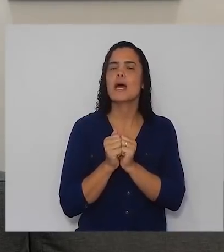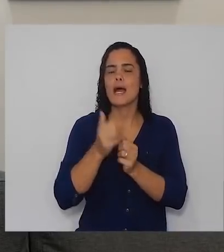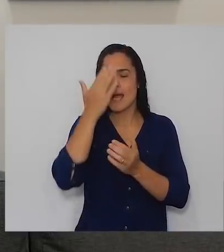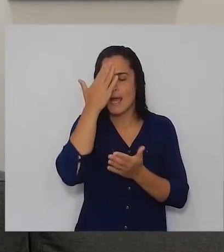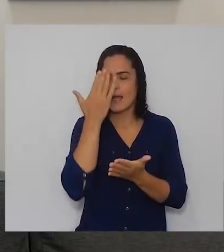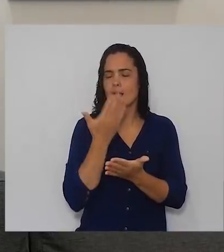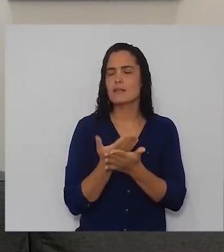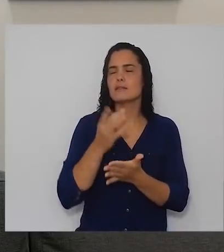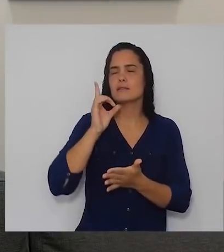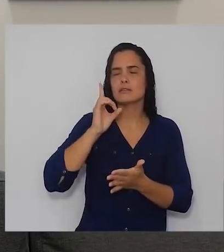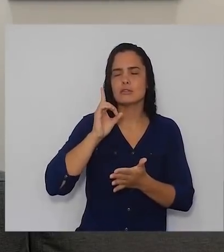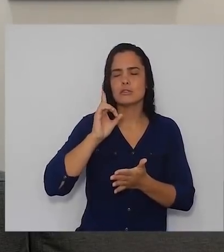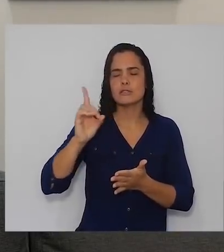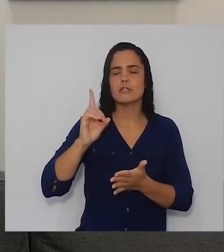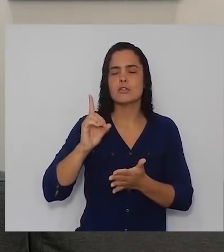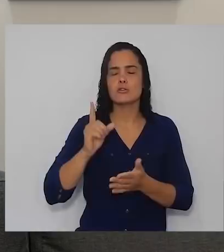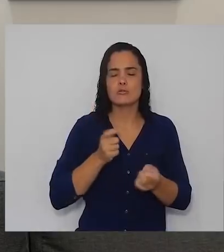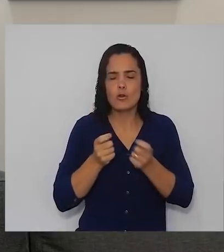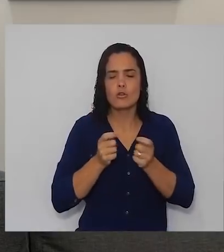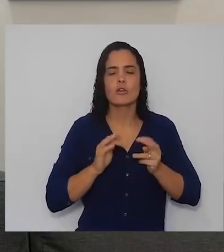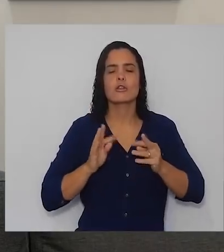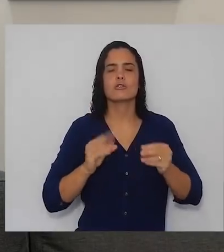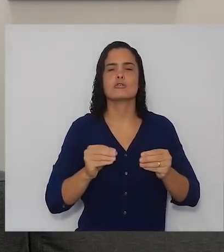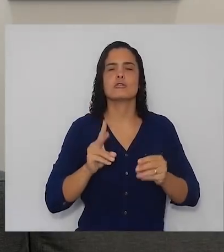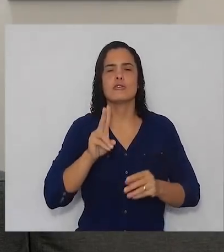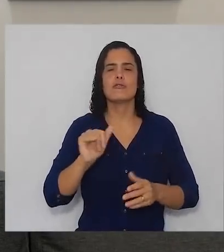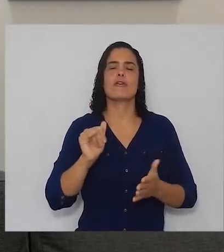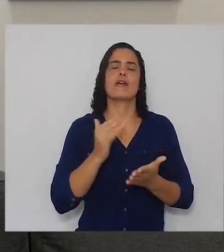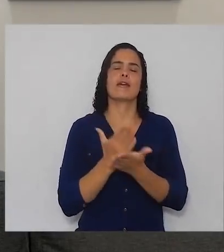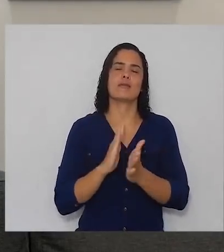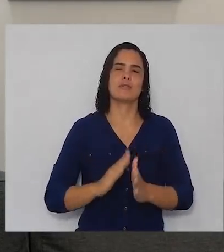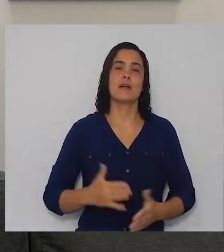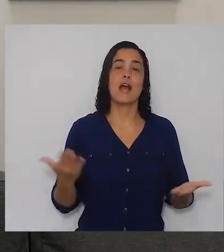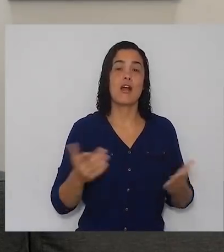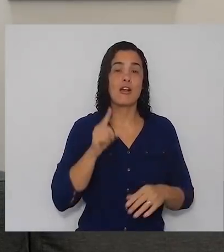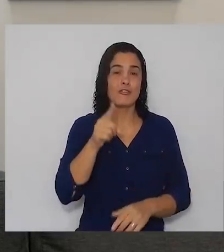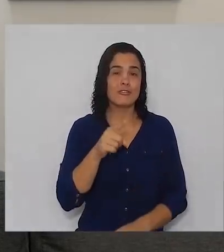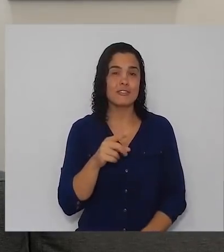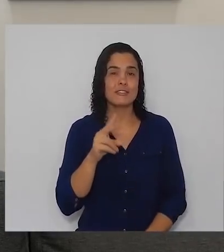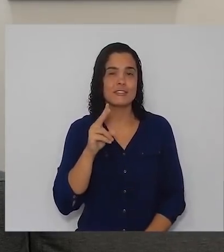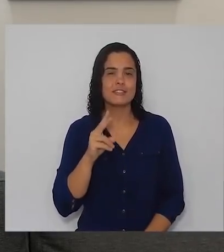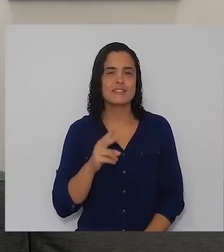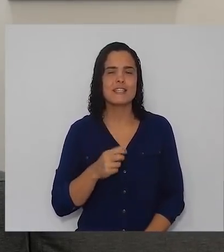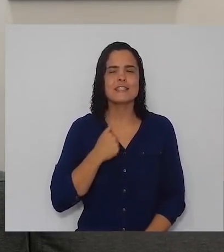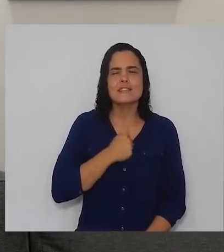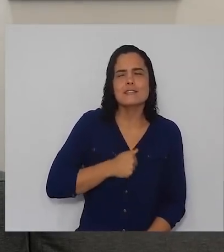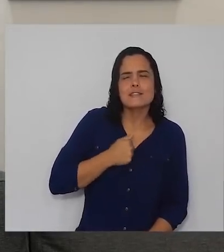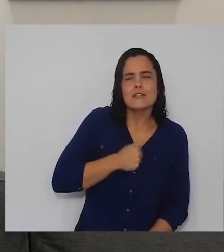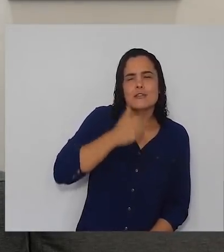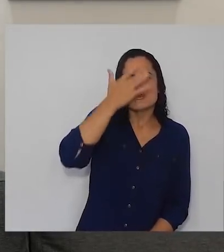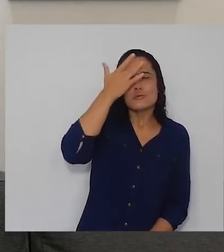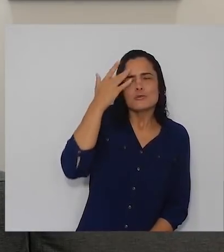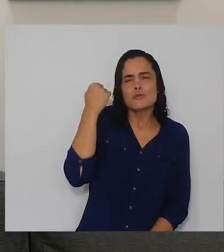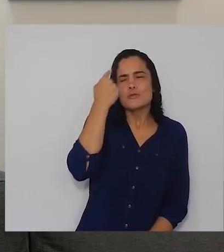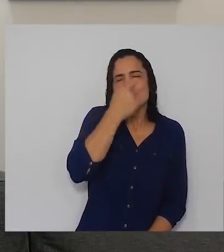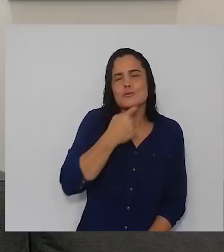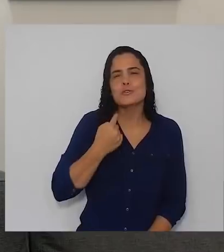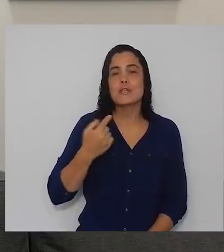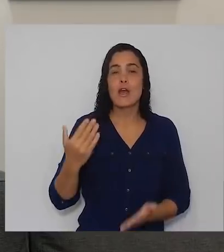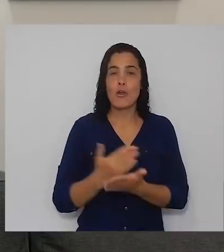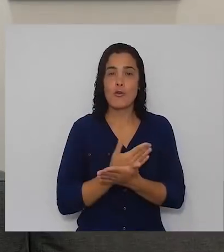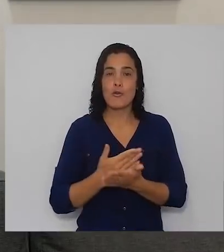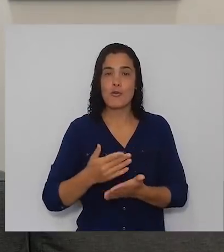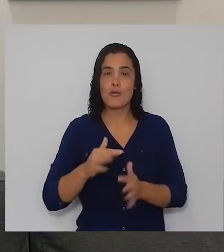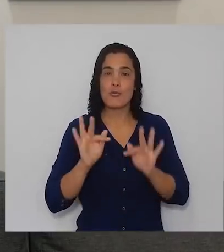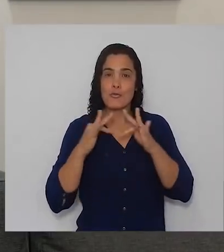que estamos juntos como igreja e crendo que isso vai passar. É hora de você agora matar a saudade daqueles rostos que há